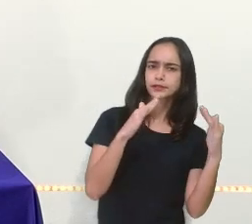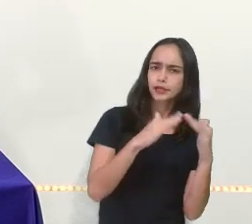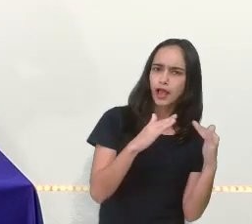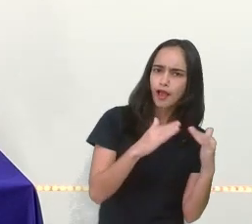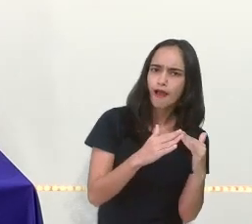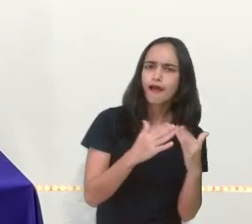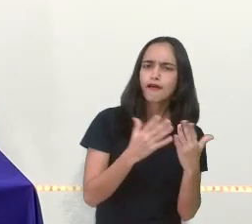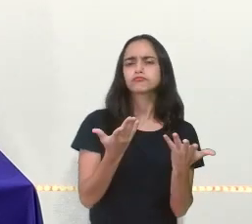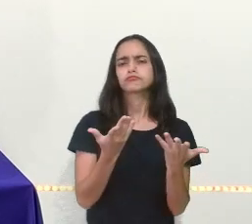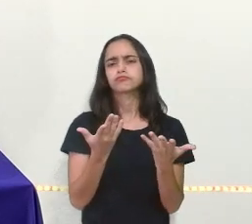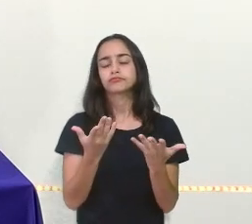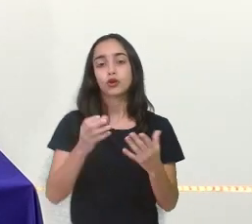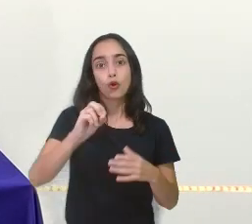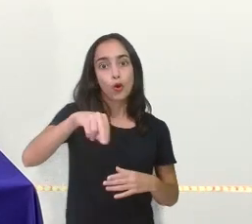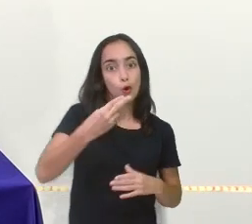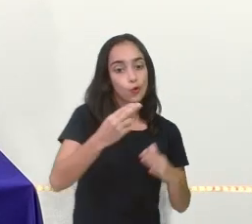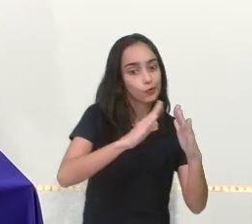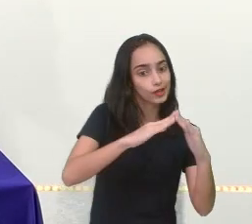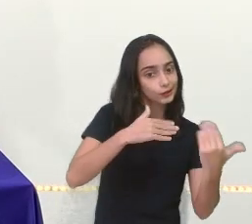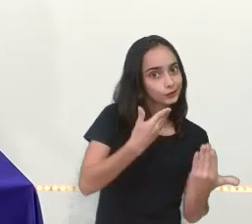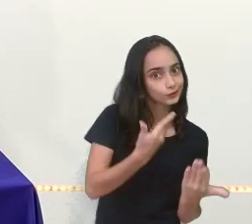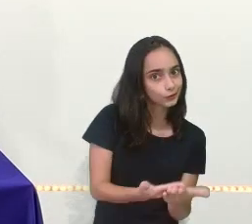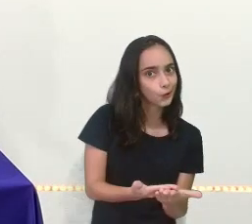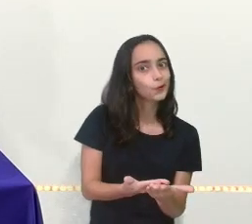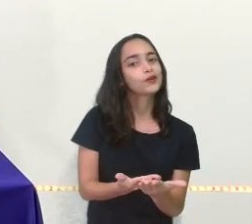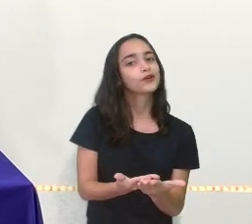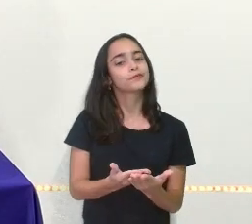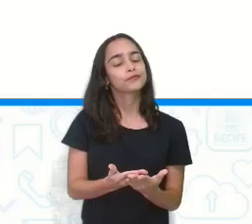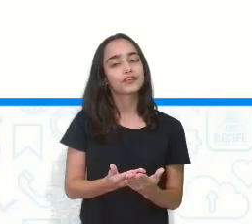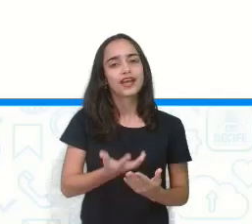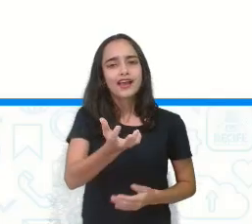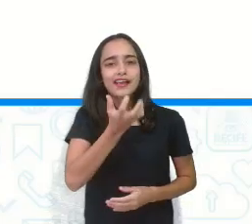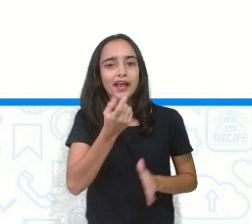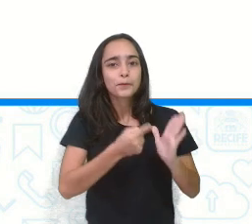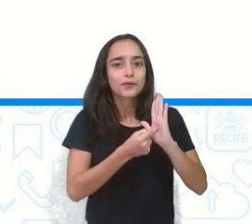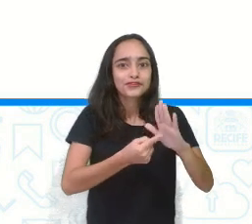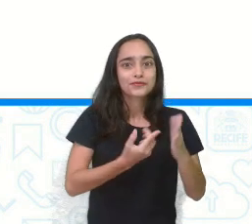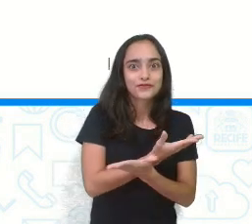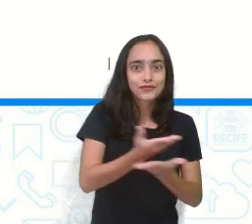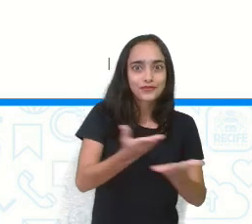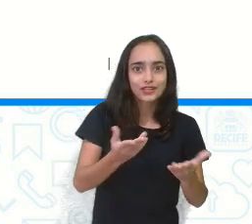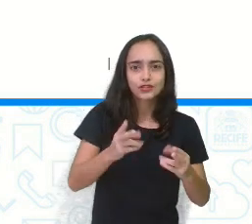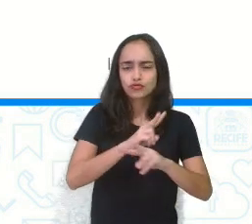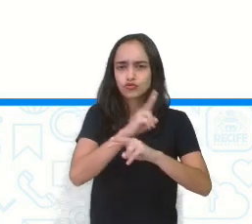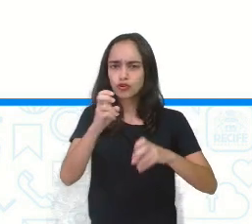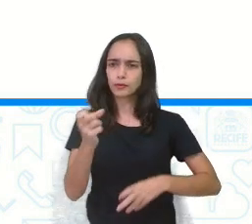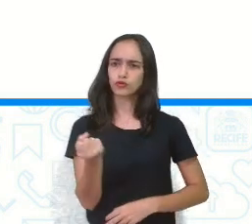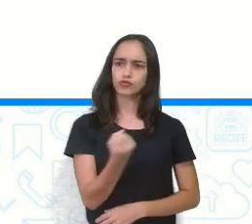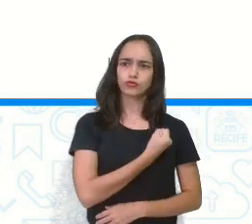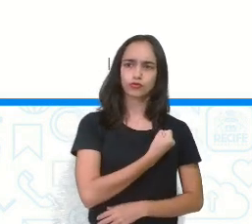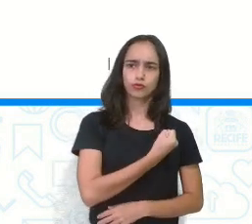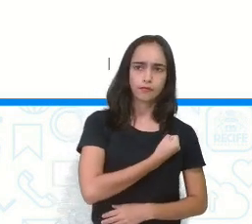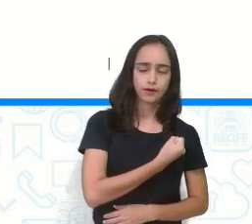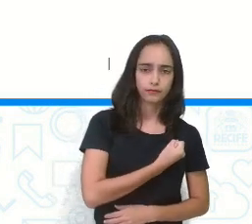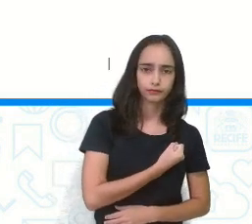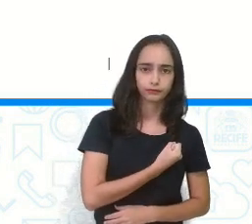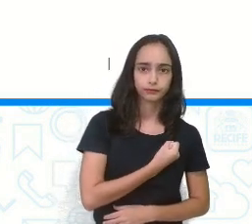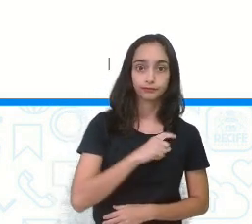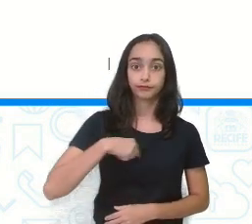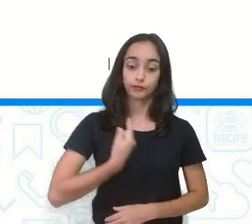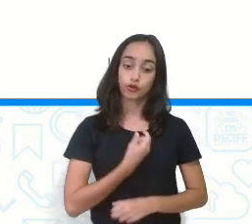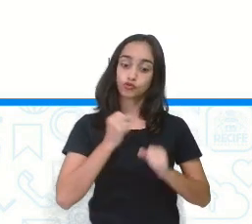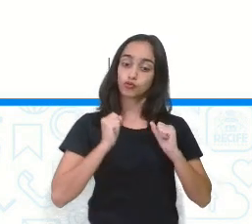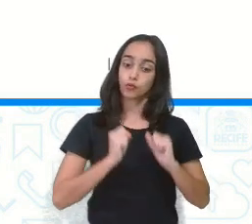que ainda estão estudando, eu trago para vocês a relação aqui dos números, Então, a gente pode ter o